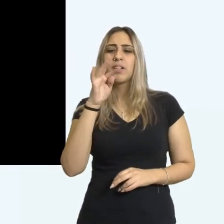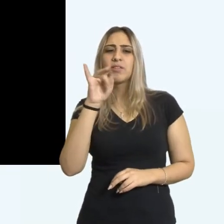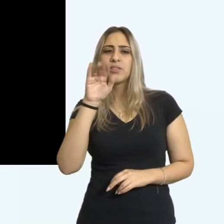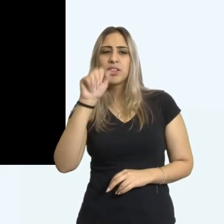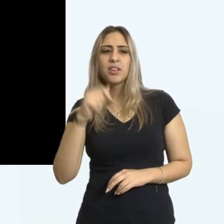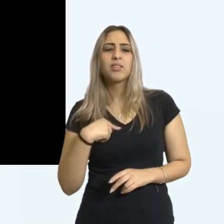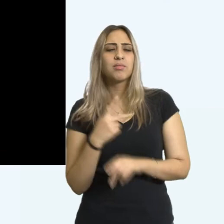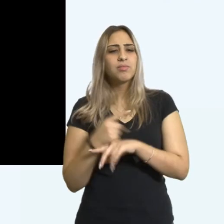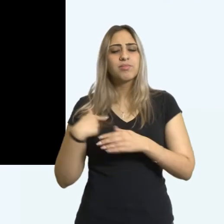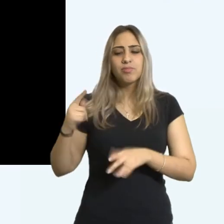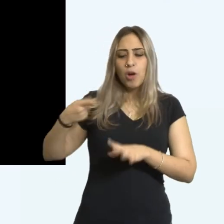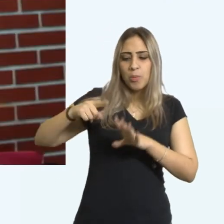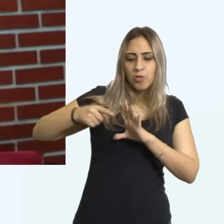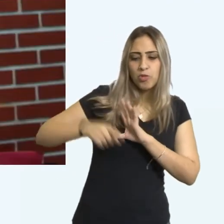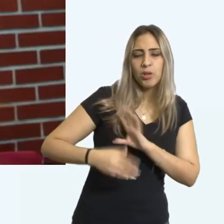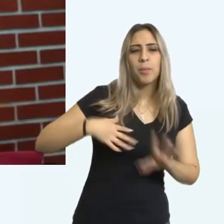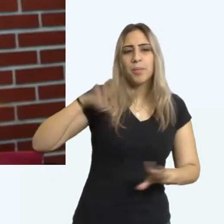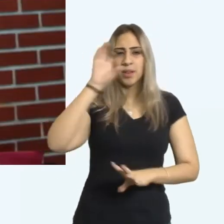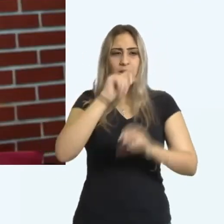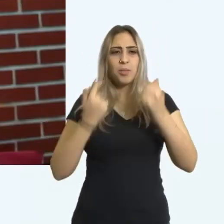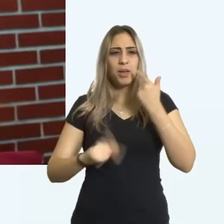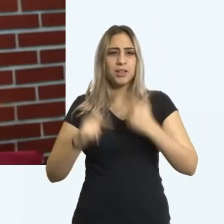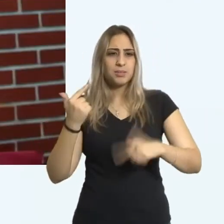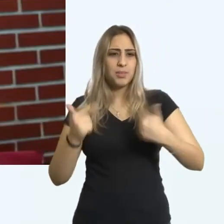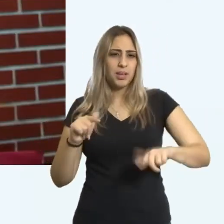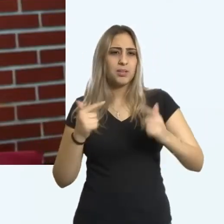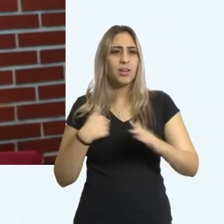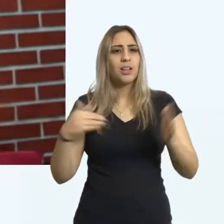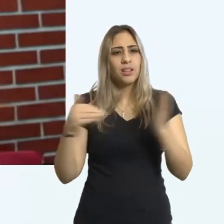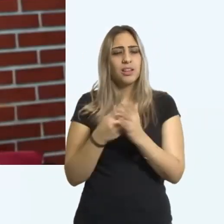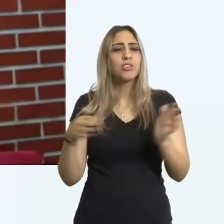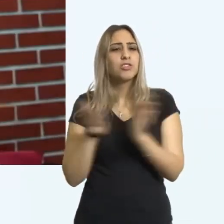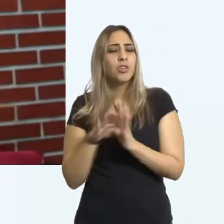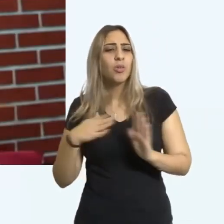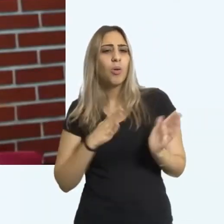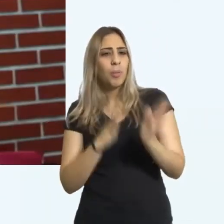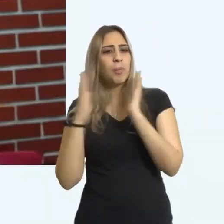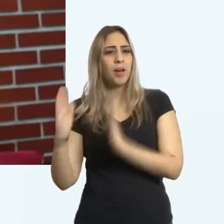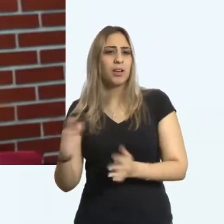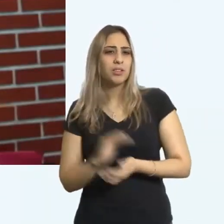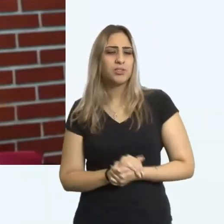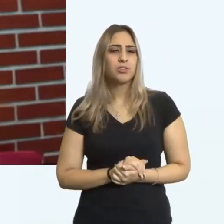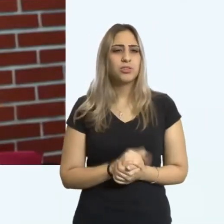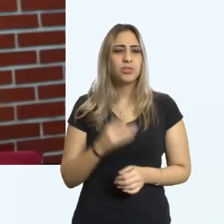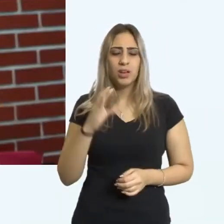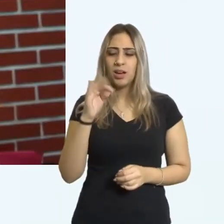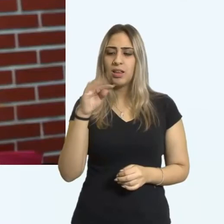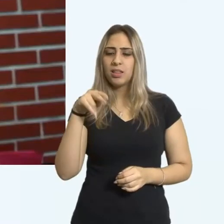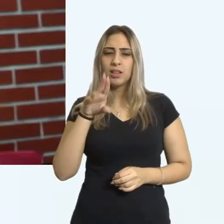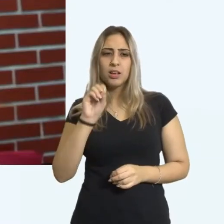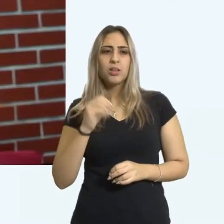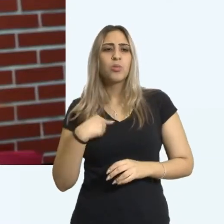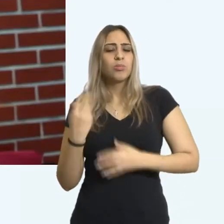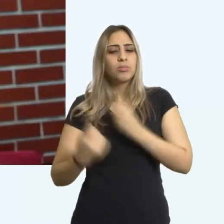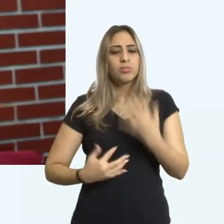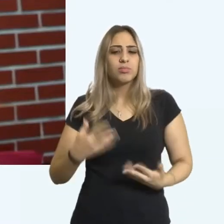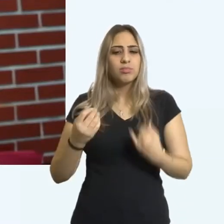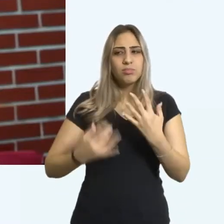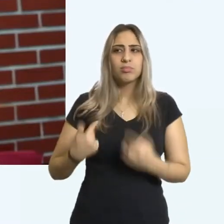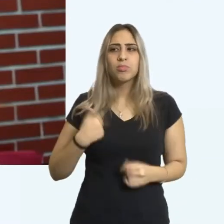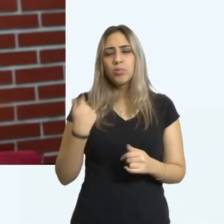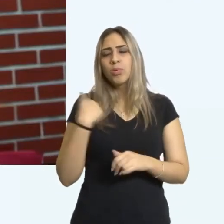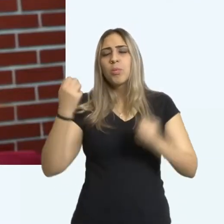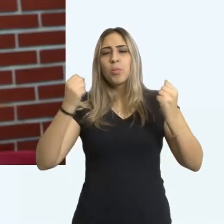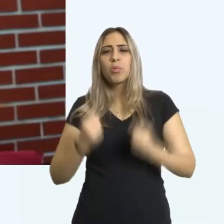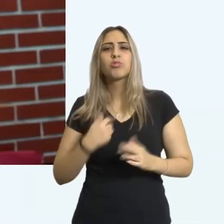depois fui aprendendo mais e mais mais até que chegou a partir raízes o Caetano da maritânia da Gal que foi